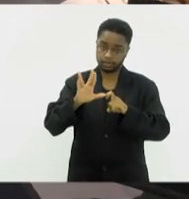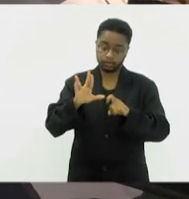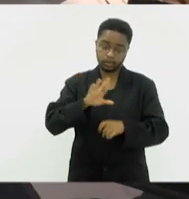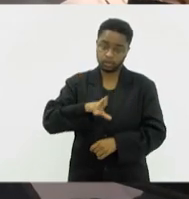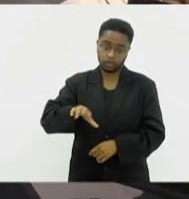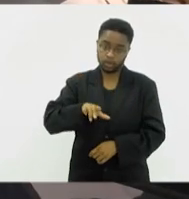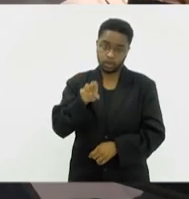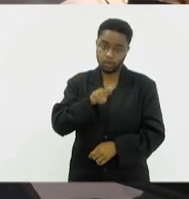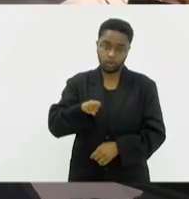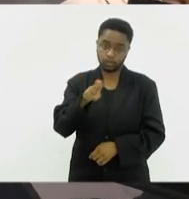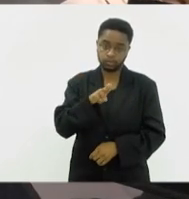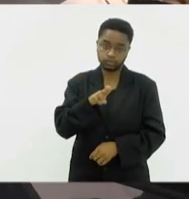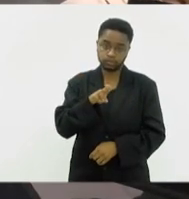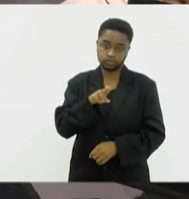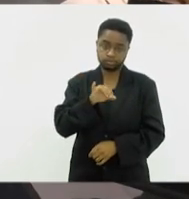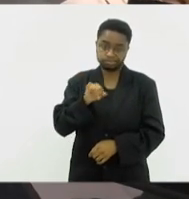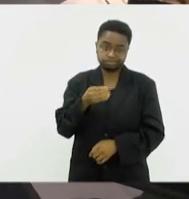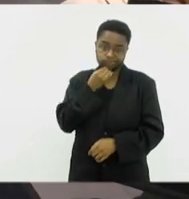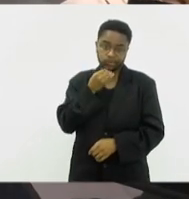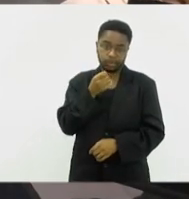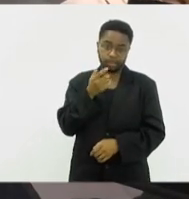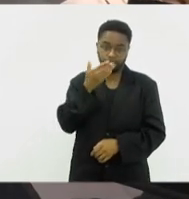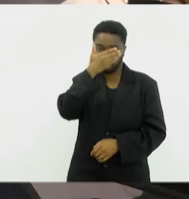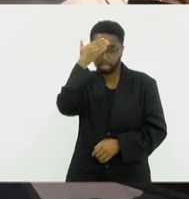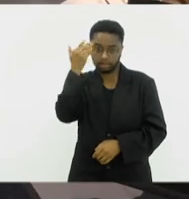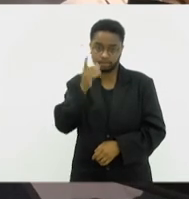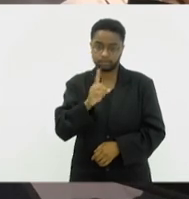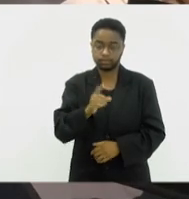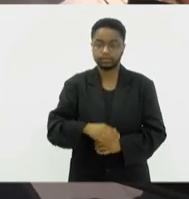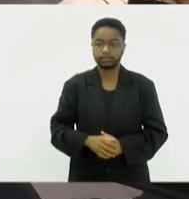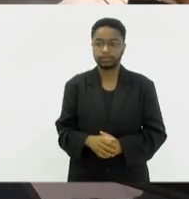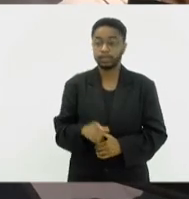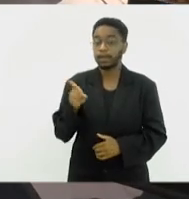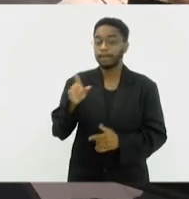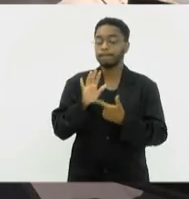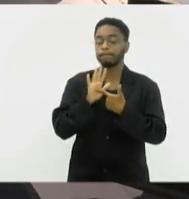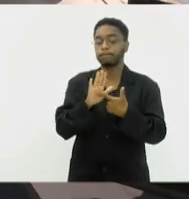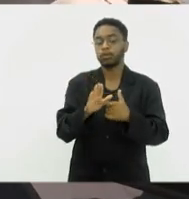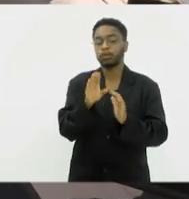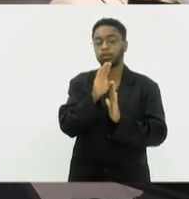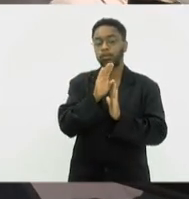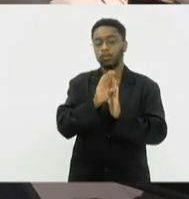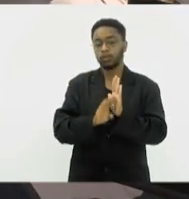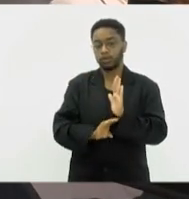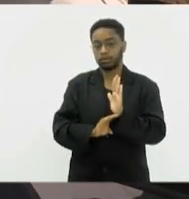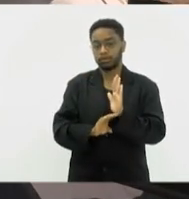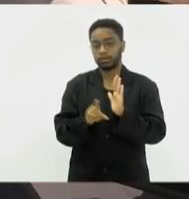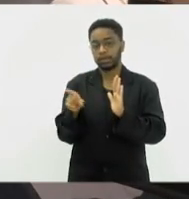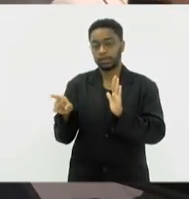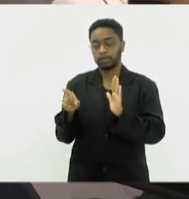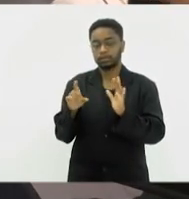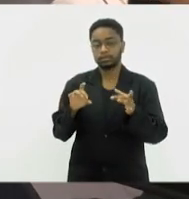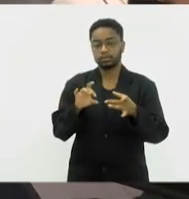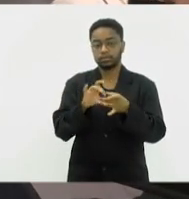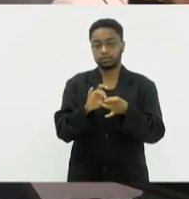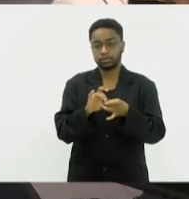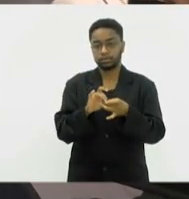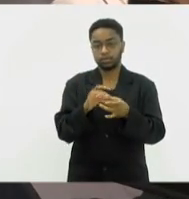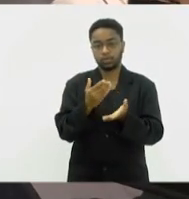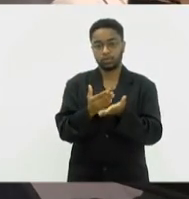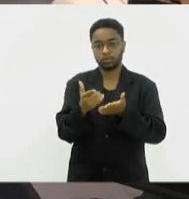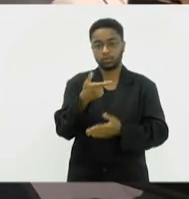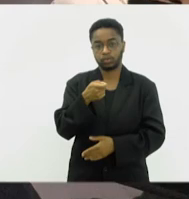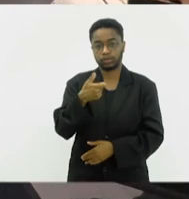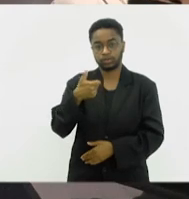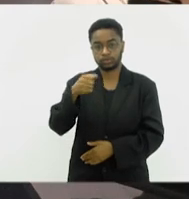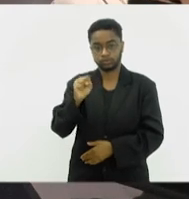nem uso recreativo. Doutora Dani, o senhor Erivelto fala aqui no currículo dele que ele faz parte... desde 2018, da